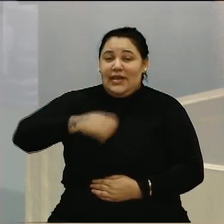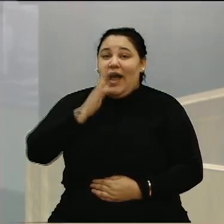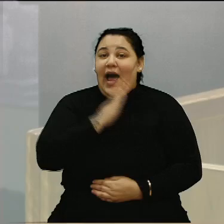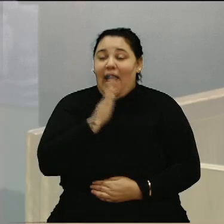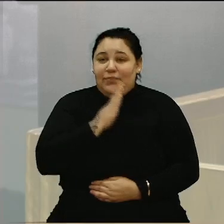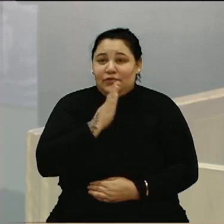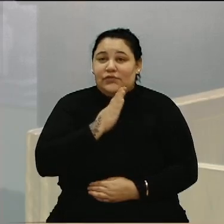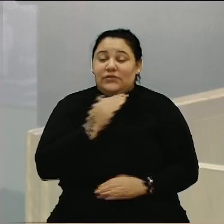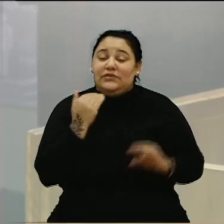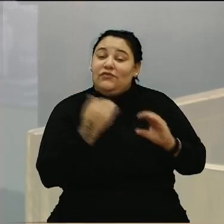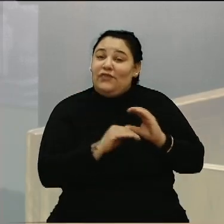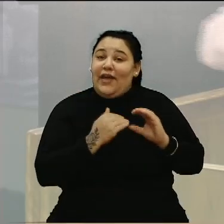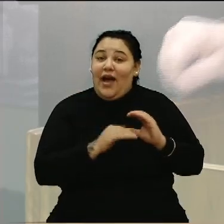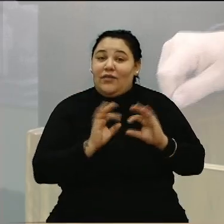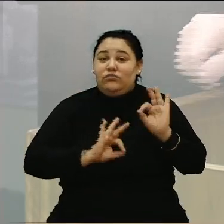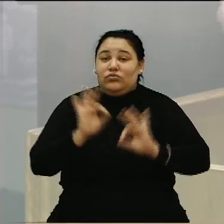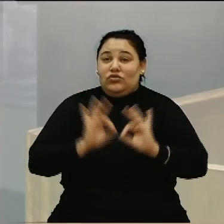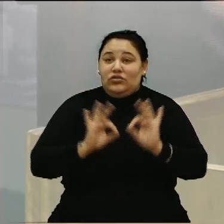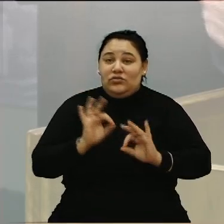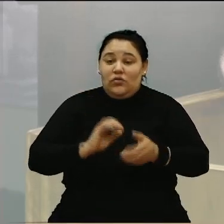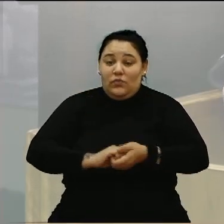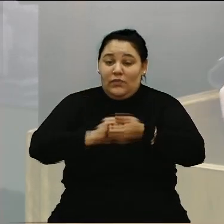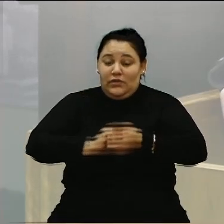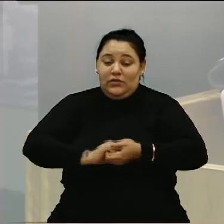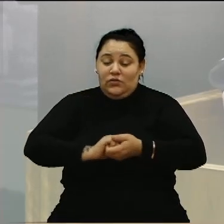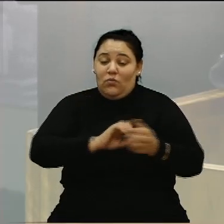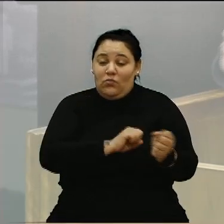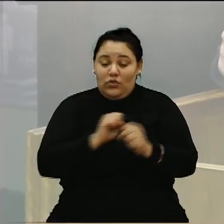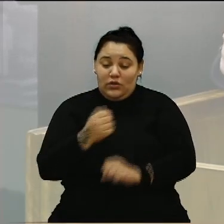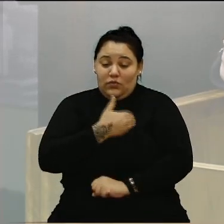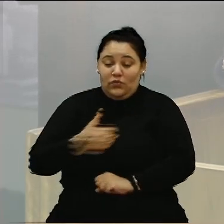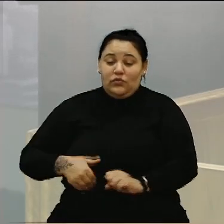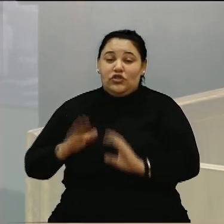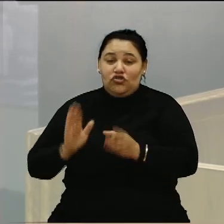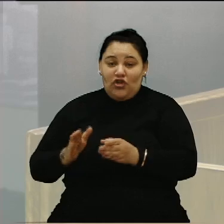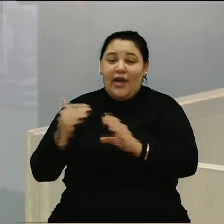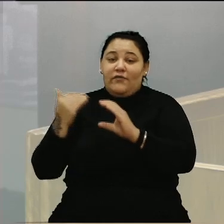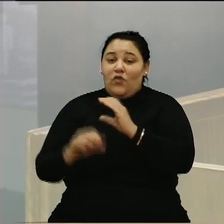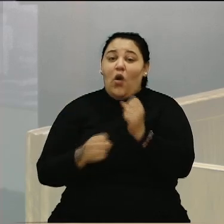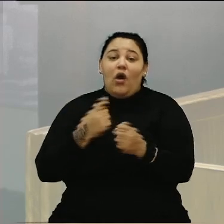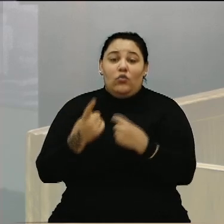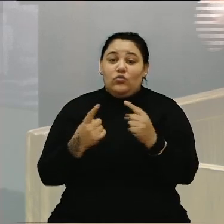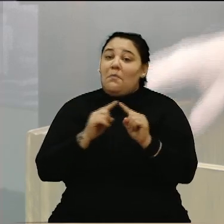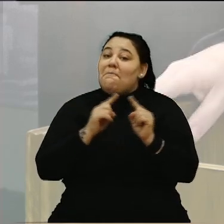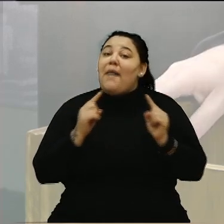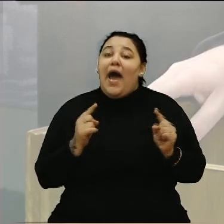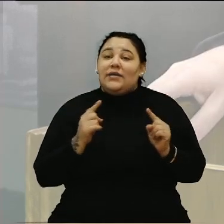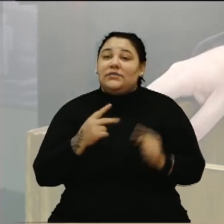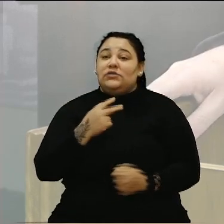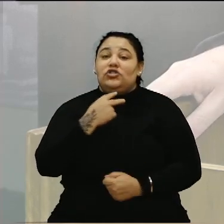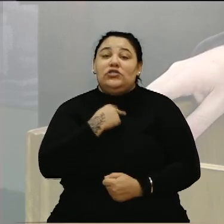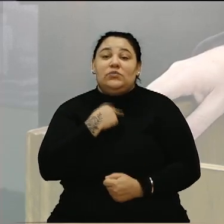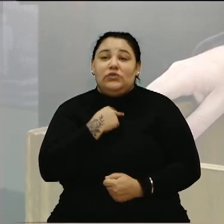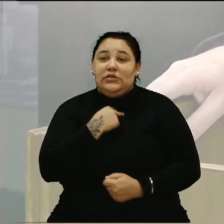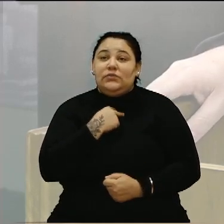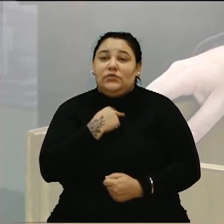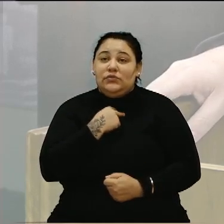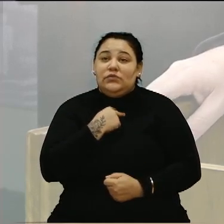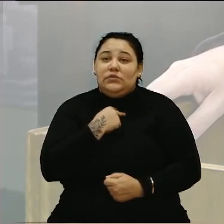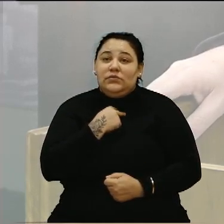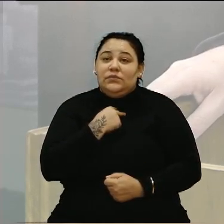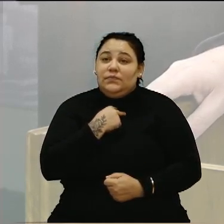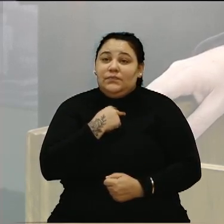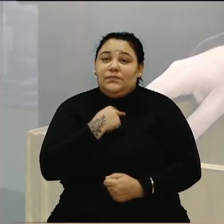imediatamente encaminhar esses projetos, cumprimentando o poder público que já encaminhou alguns deles, mas não podemos olvidar a questão das